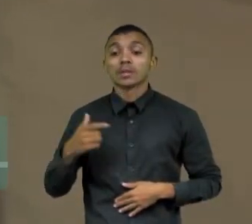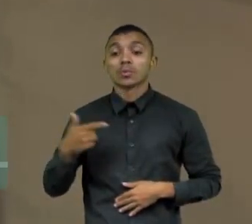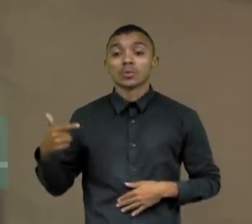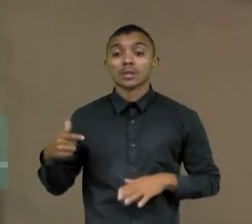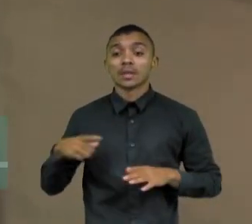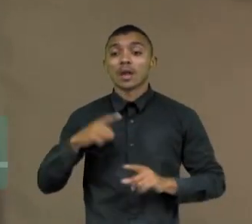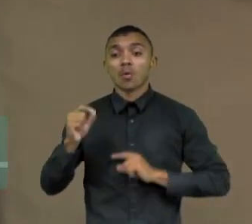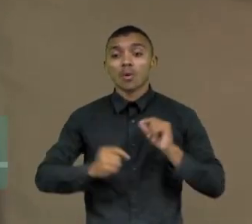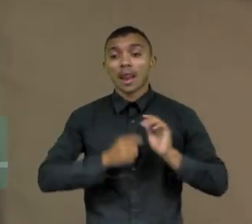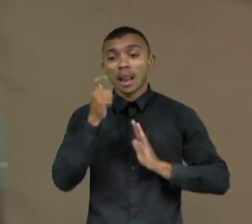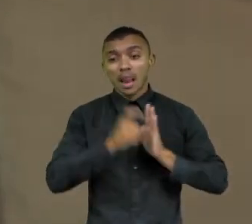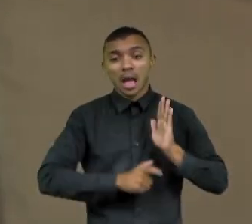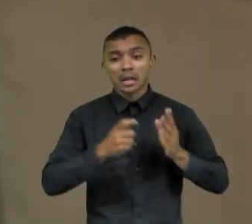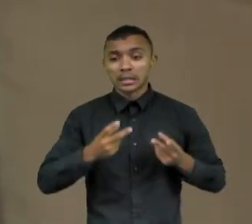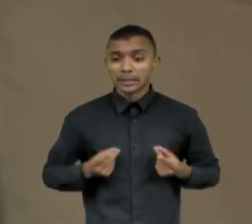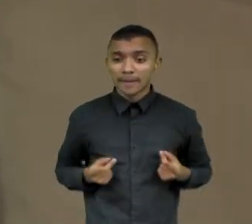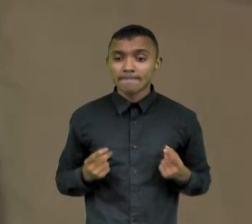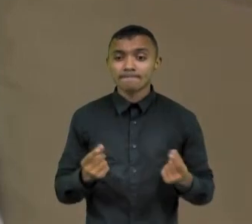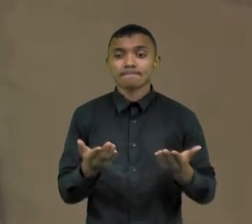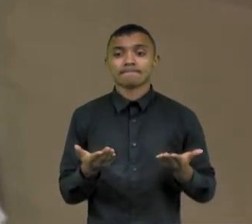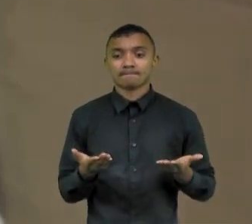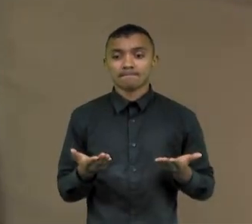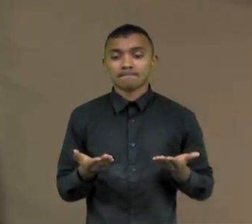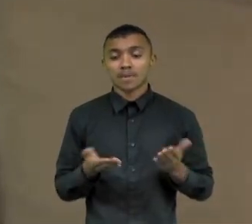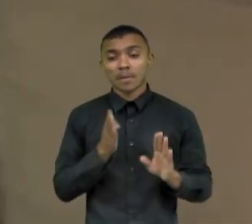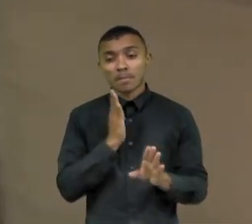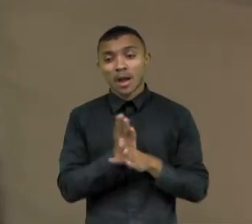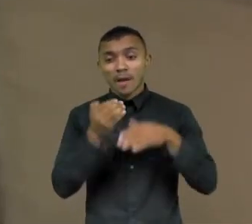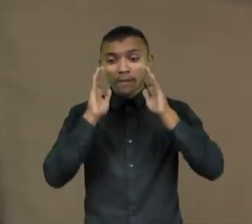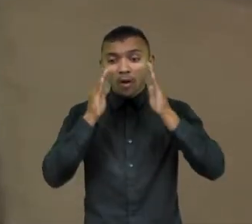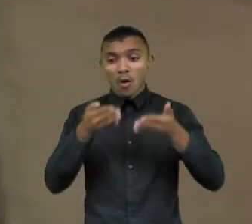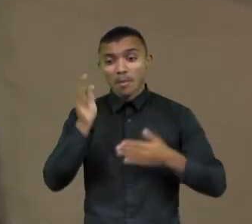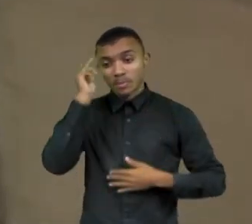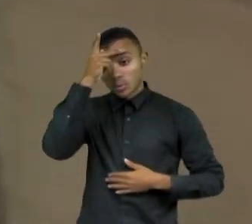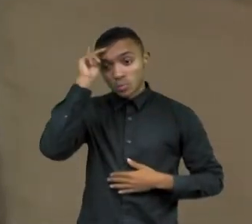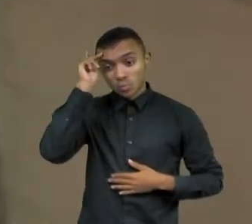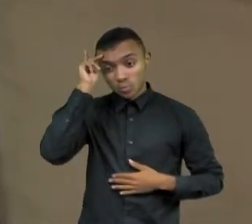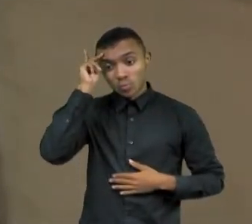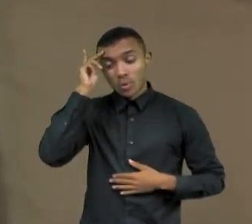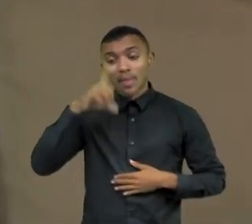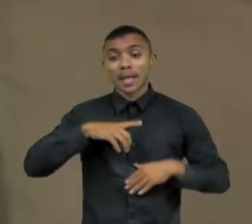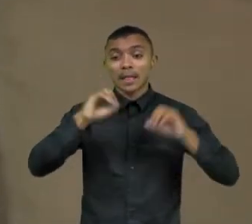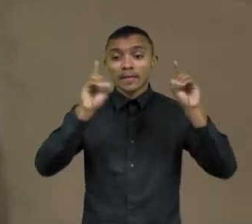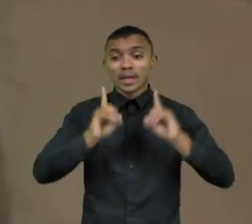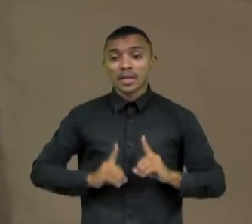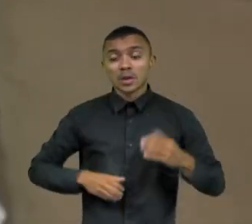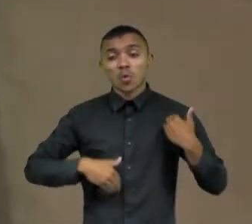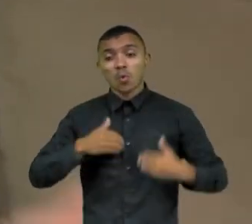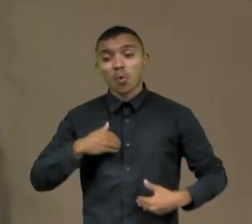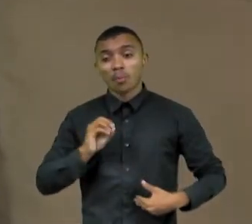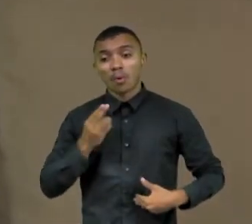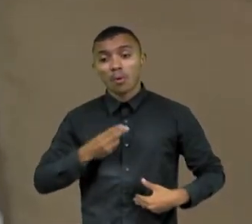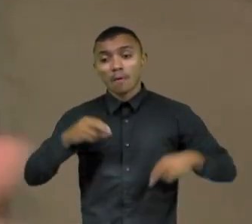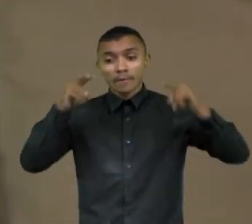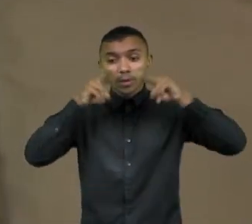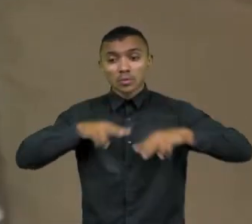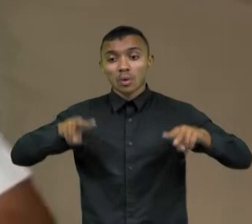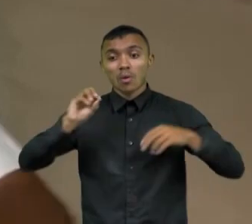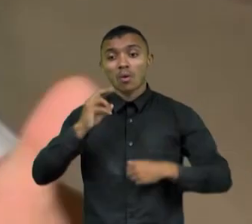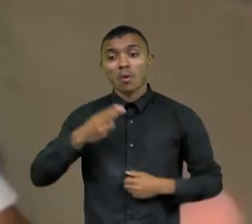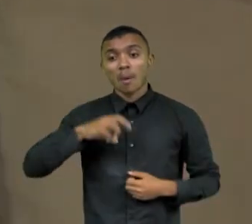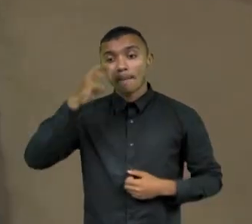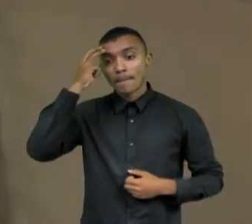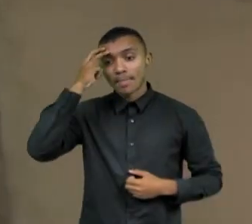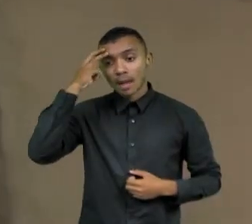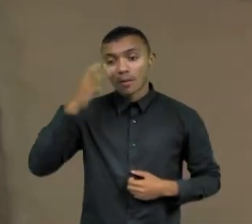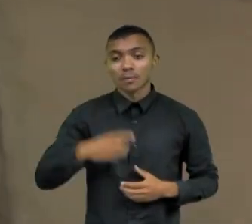indeterminado a validade do laudo médico pericial para pessoas com deficiências irreversíveis, seja ela física, visual, mental e